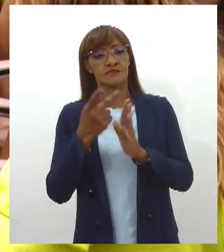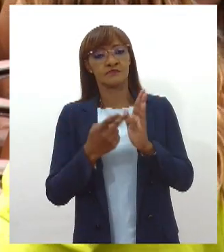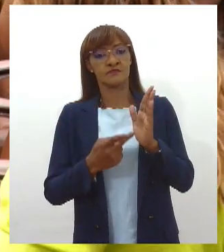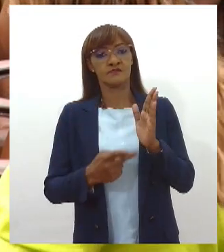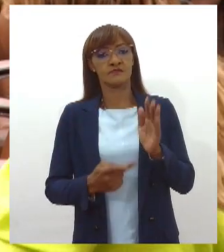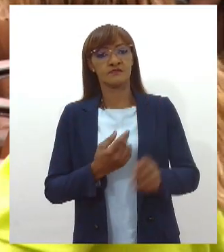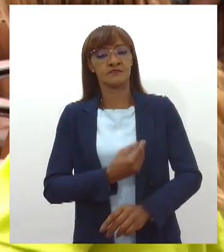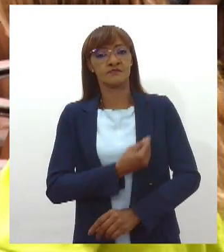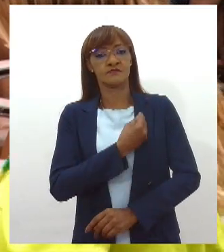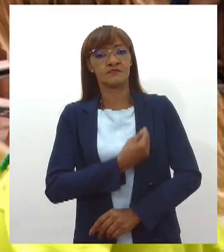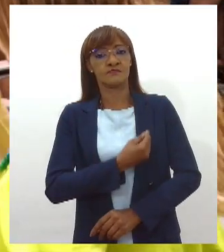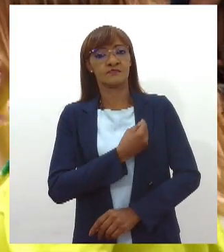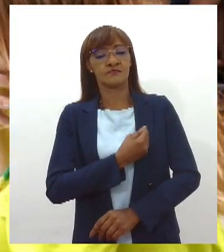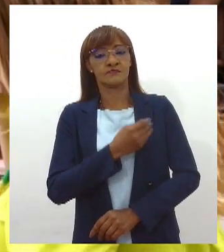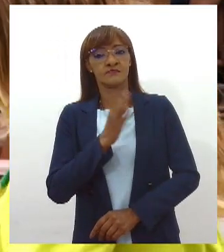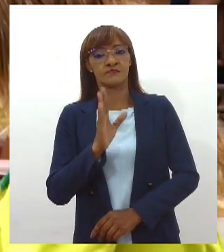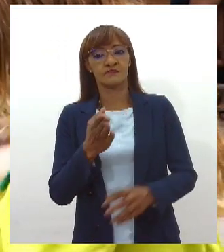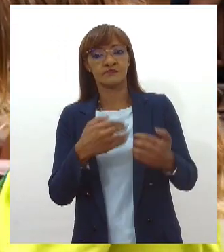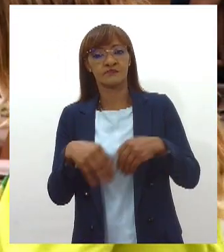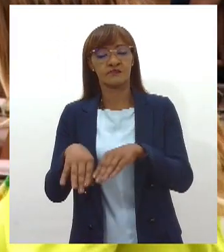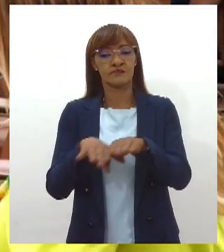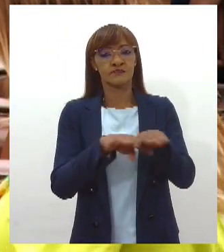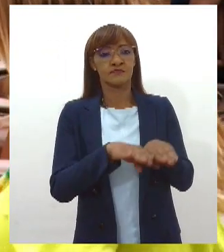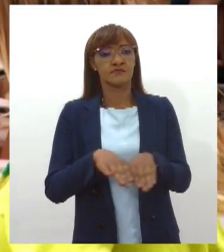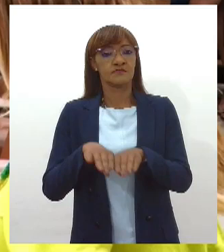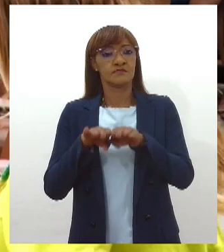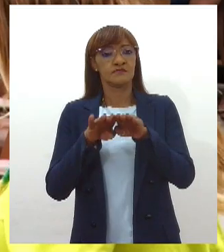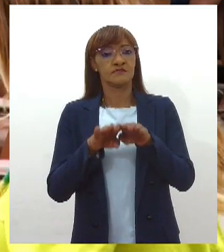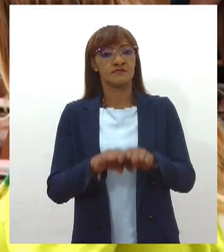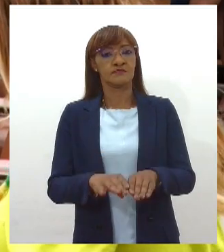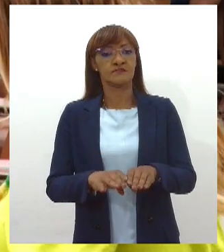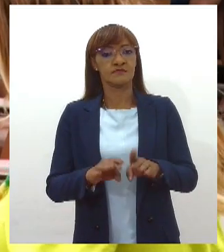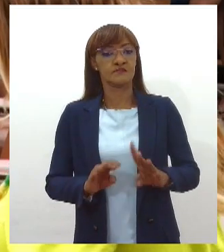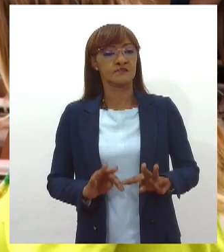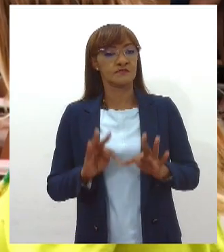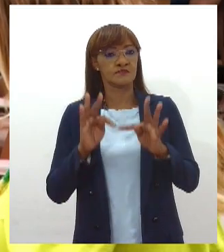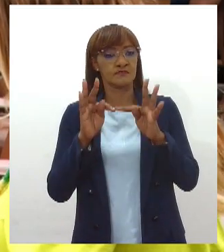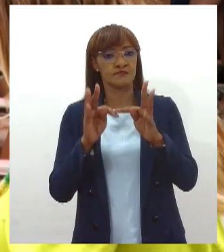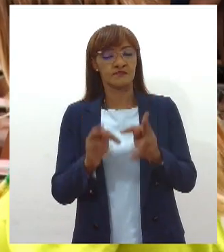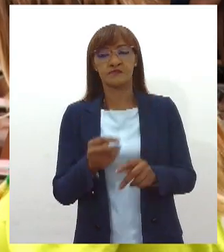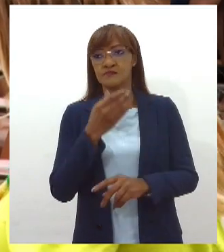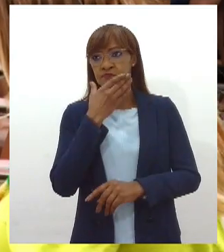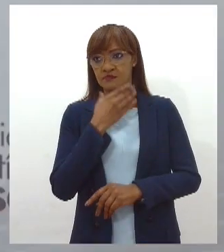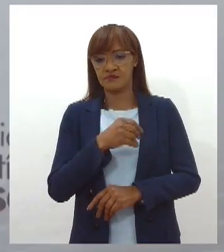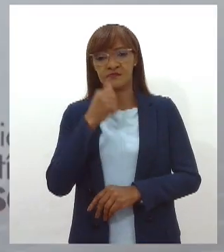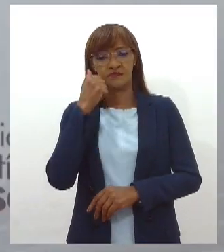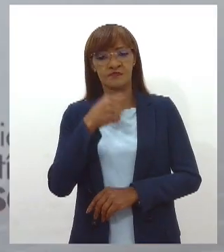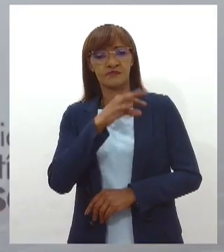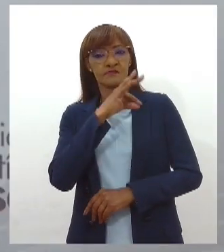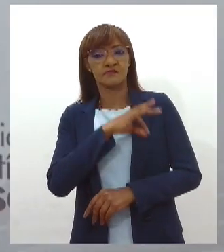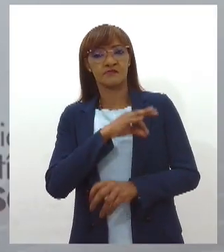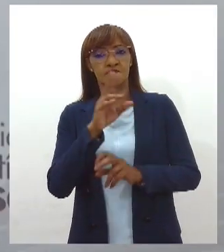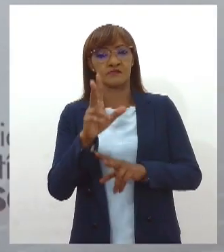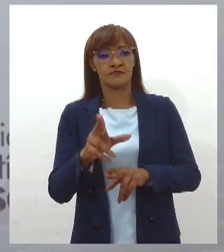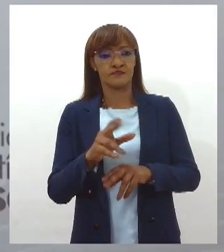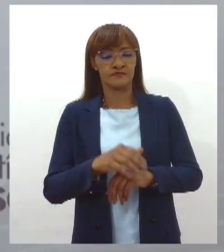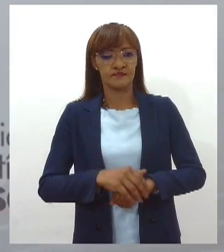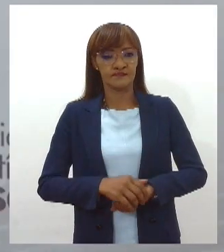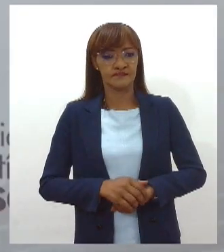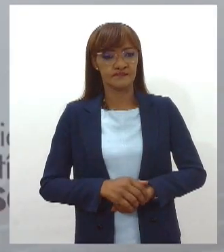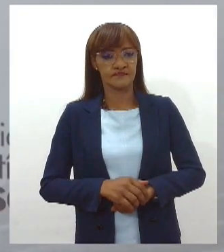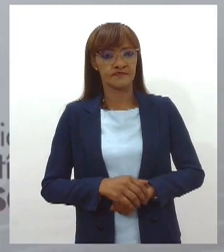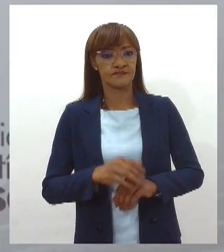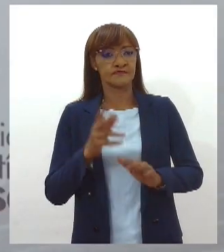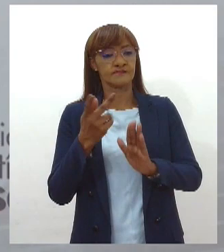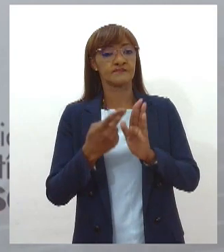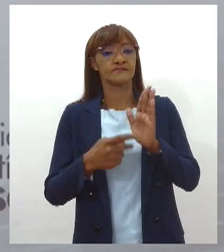institui igualdade no valor das premiações para homens e mulheres no esporte. Projeto de lei que acaba com qualquer tipo